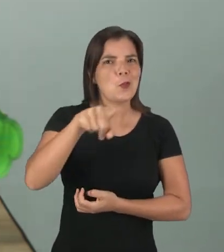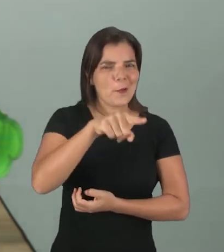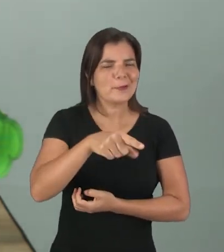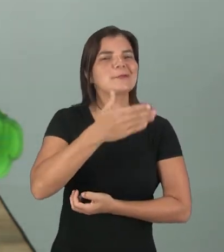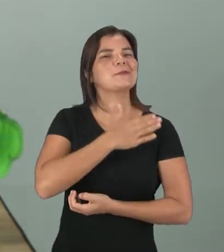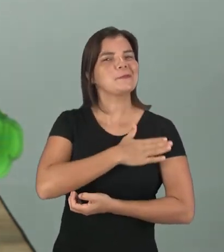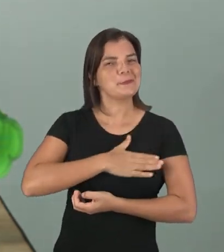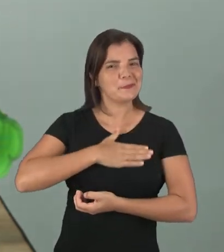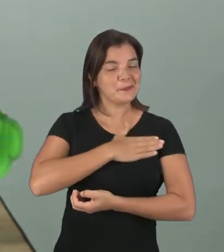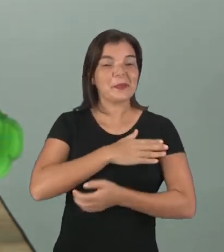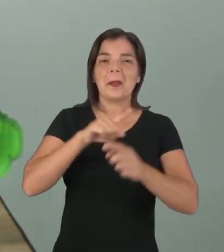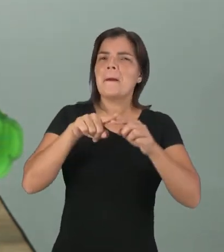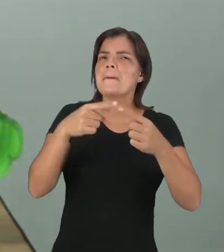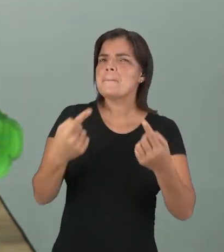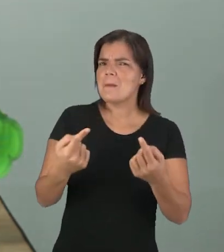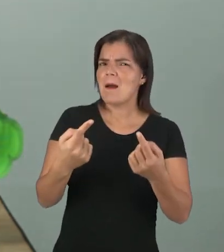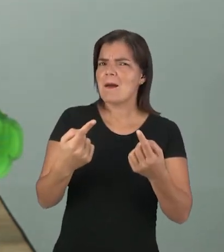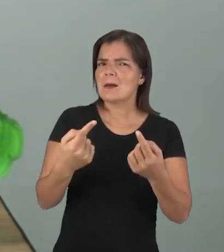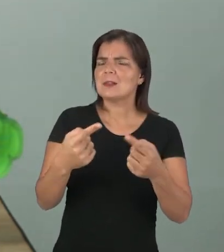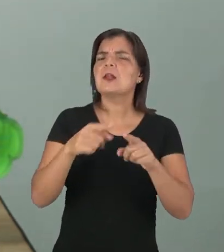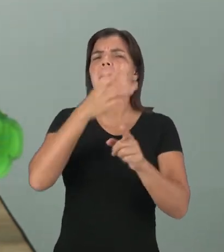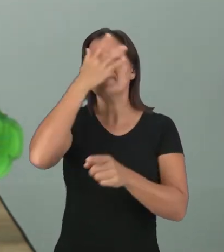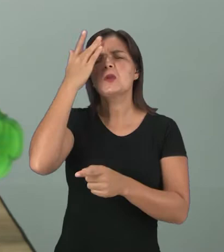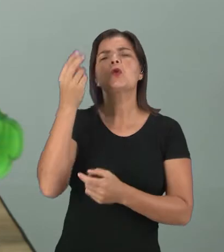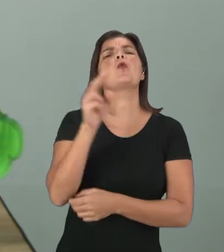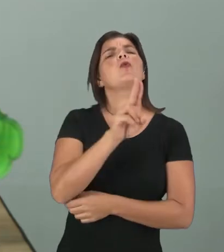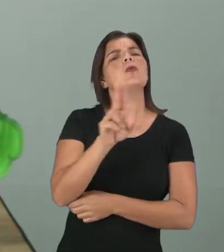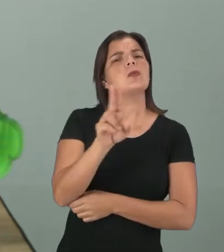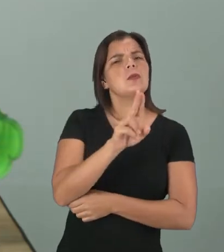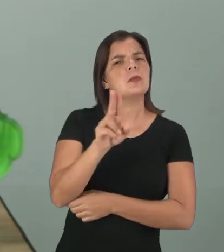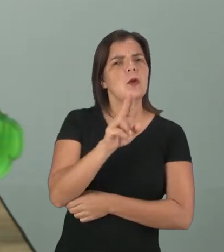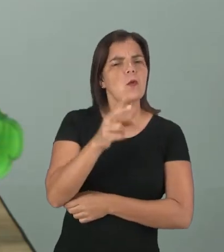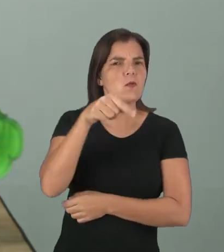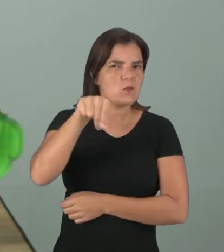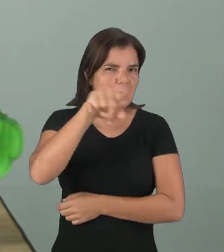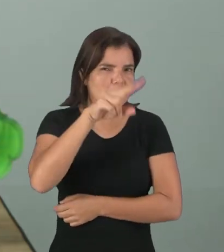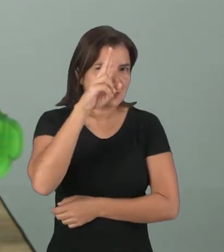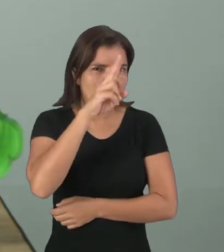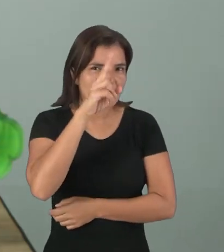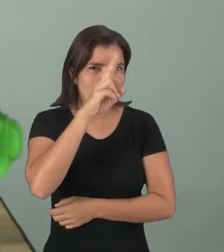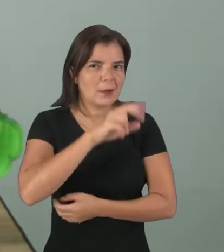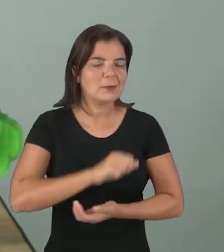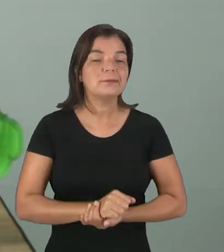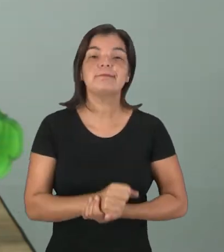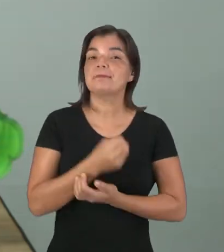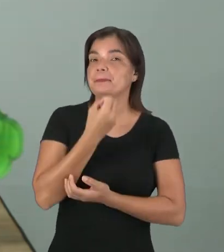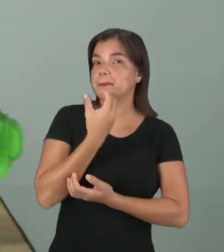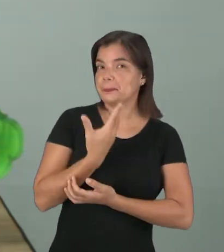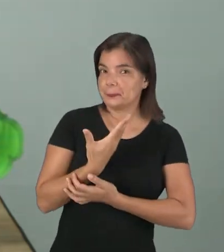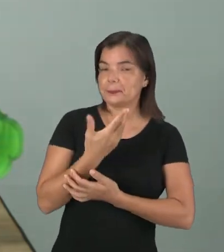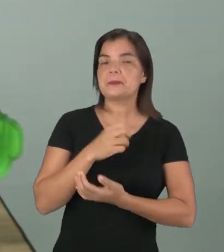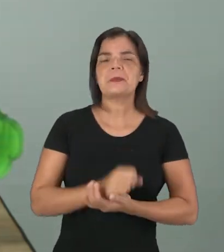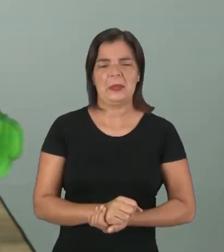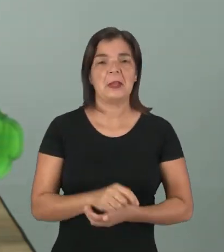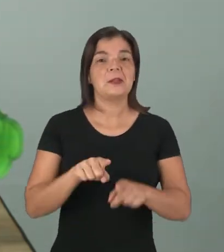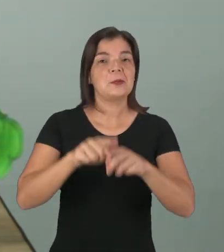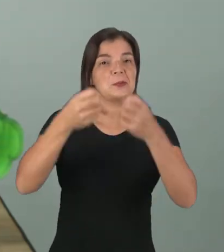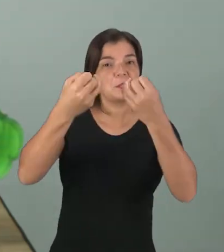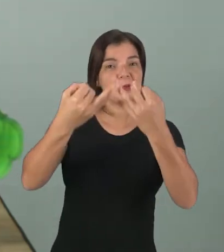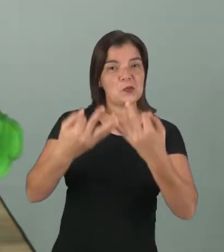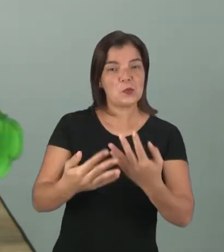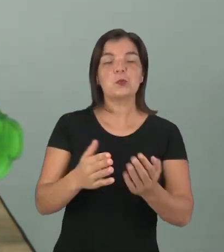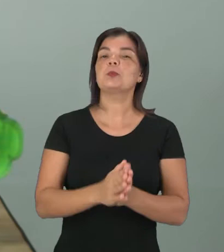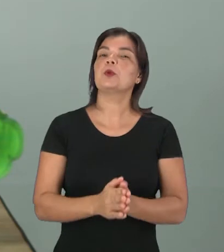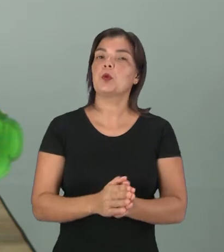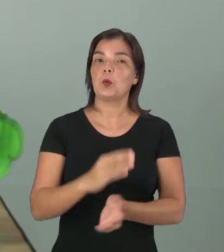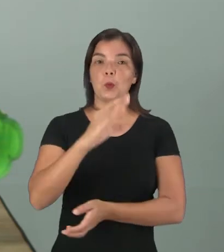gostou. Mas e esse personagem, como é mesmo o nome dele, vocês lembram? Bom, estamos falando sobre